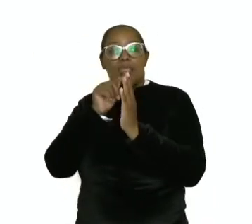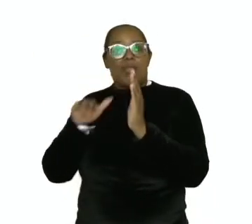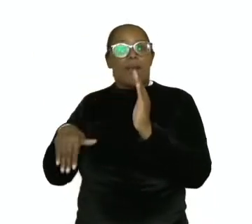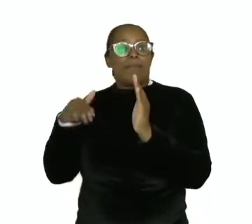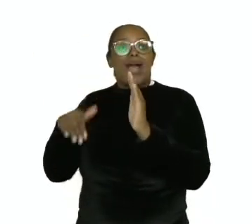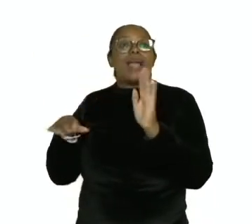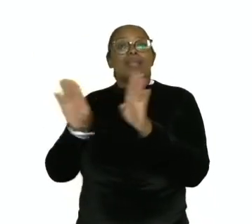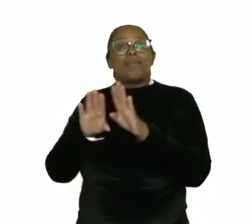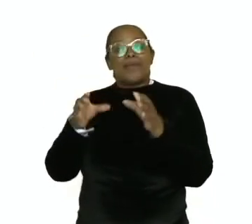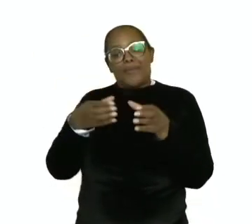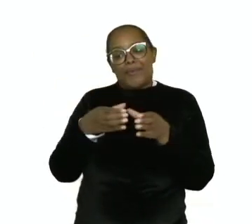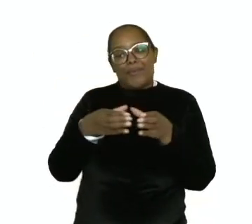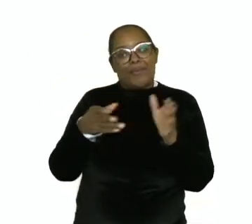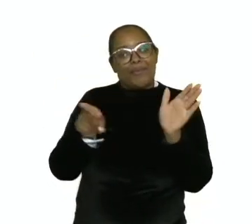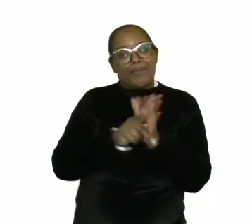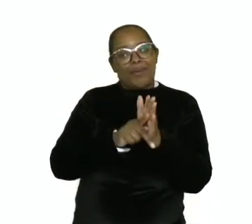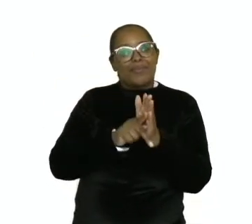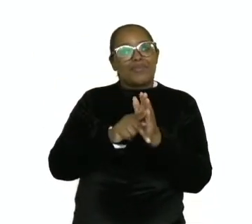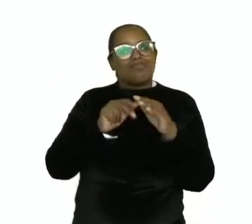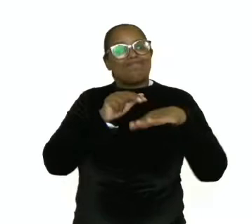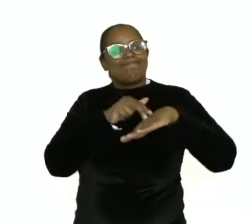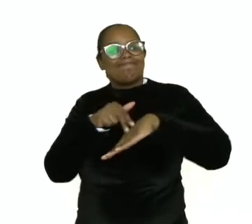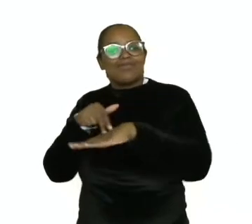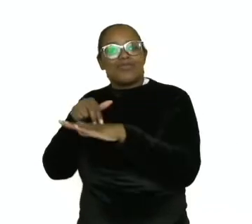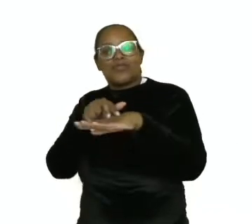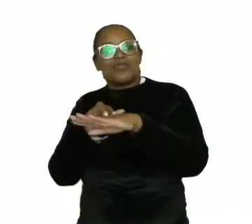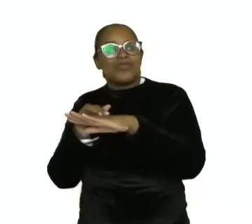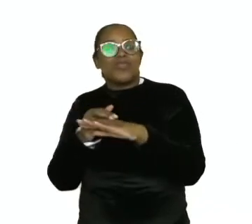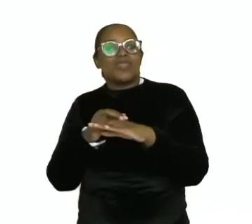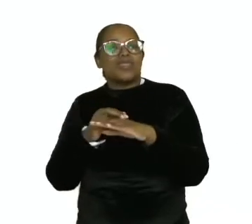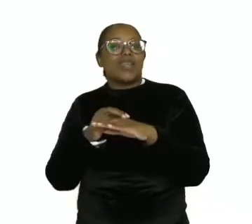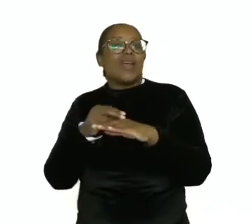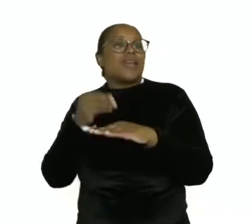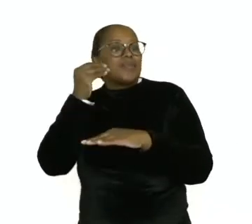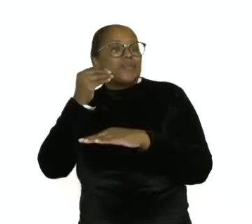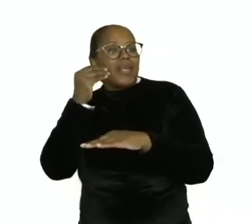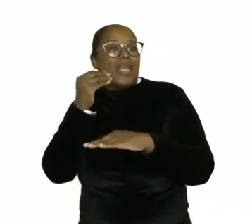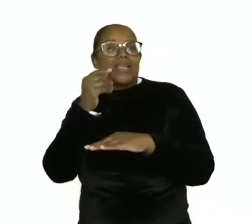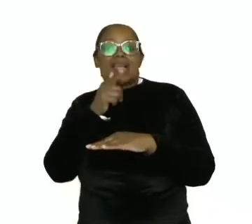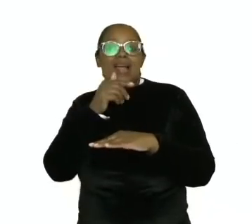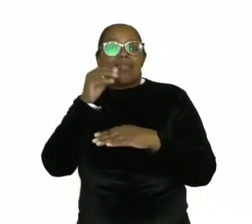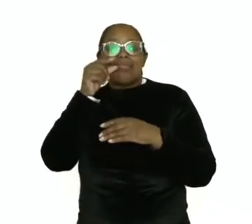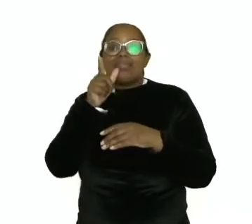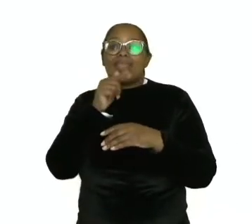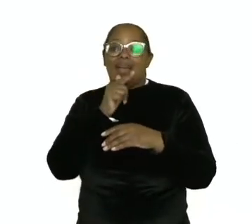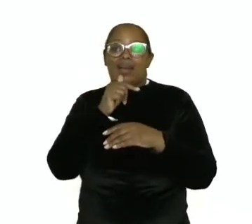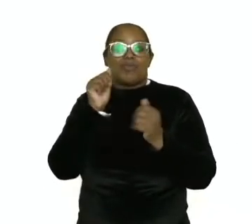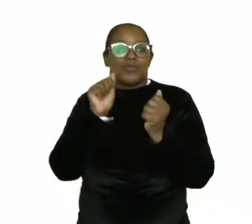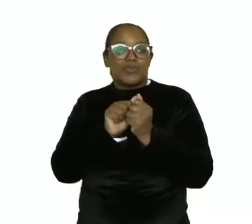ó, pegando ondas, né? Então, é um estilo de vida também o surf.